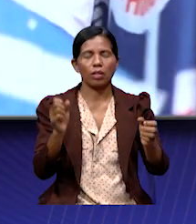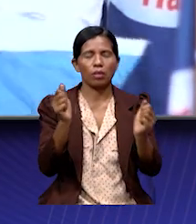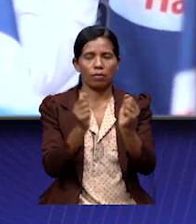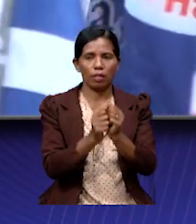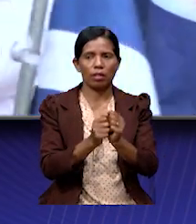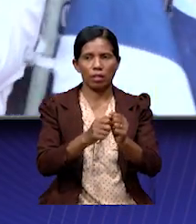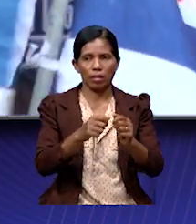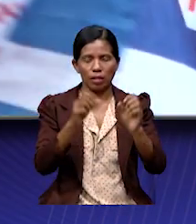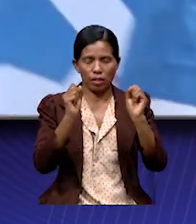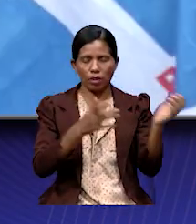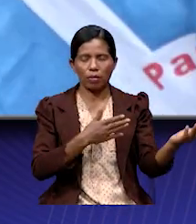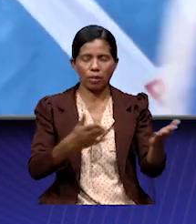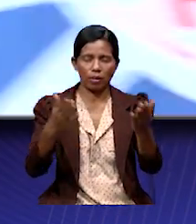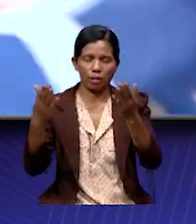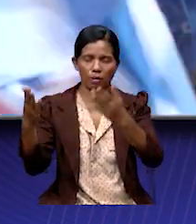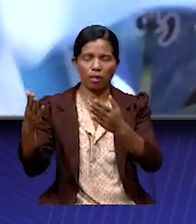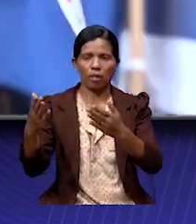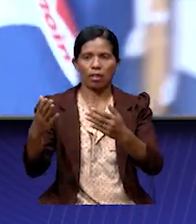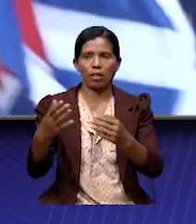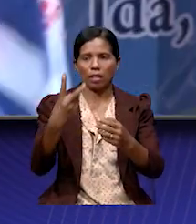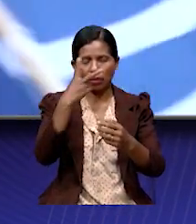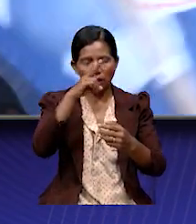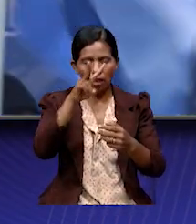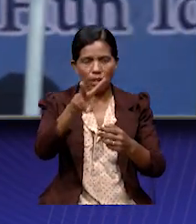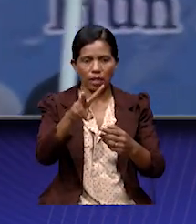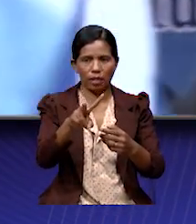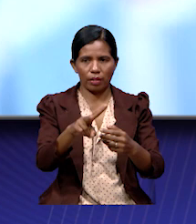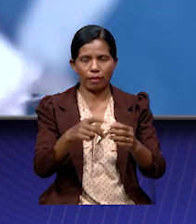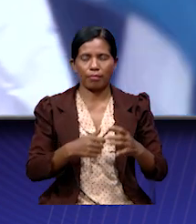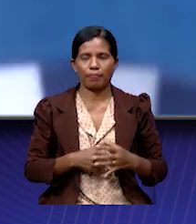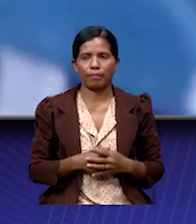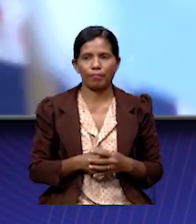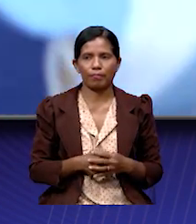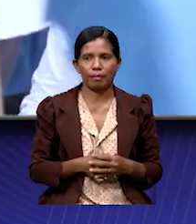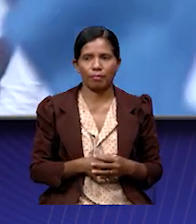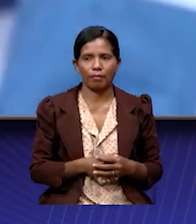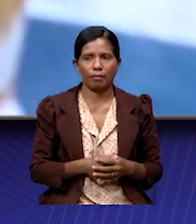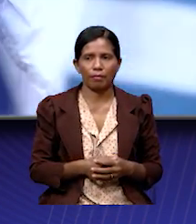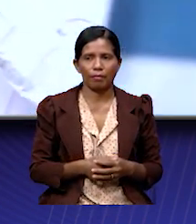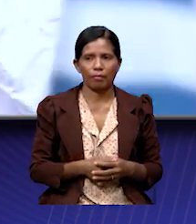Horiba Palácio para Nia Harel, Cocorrei.